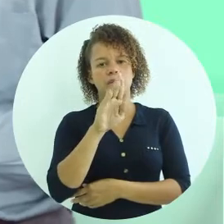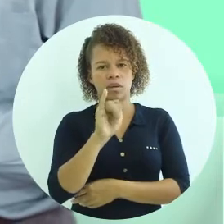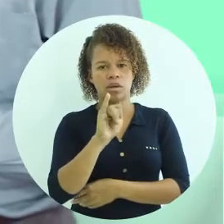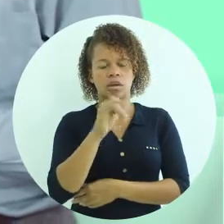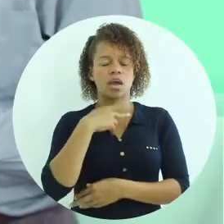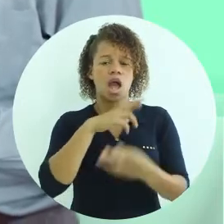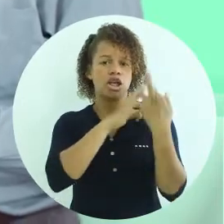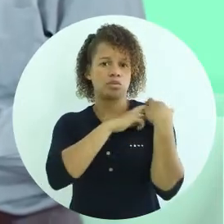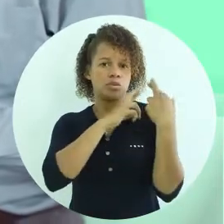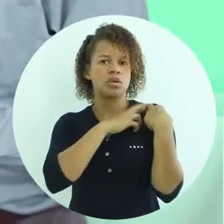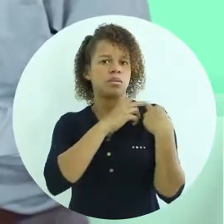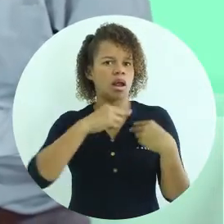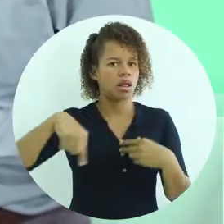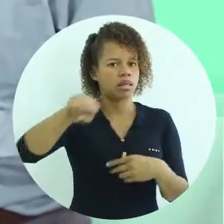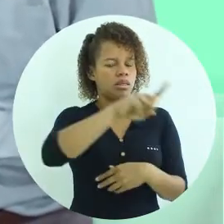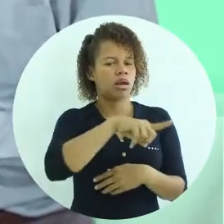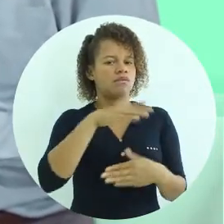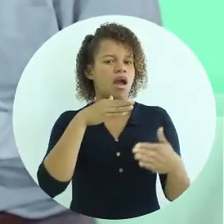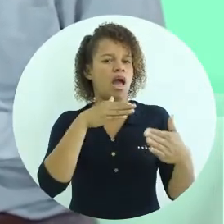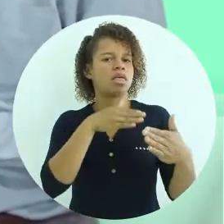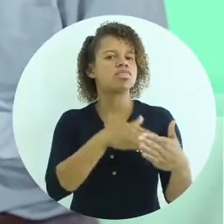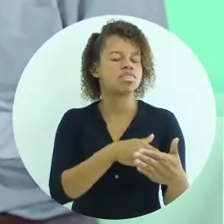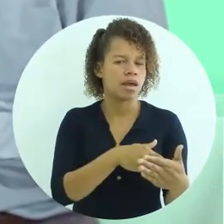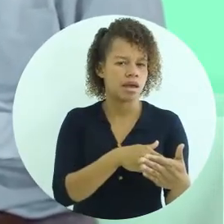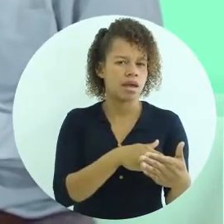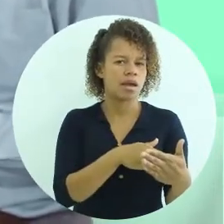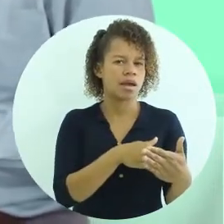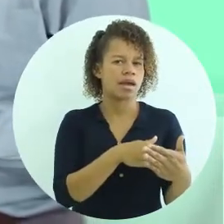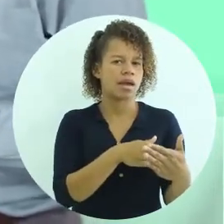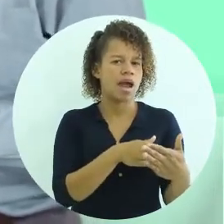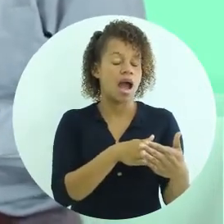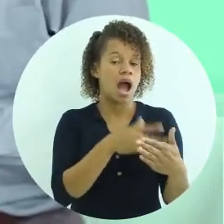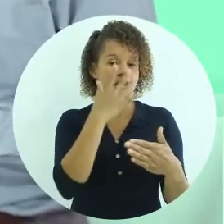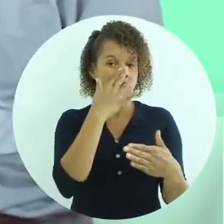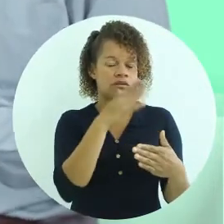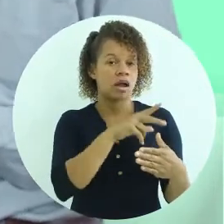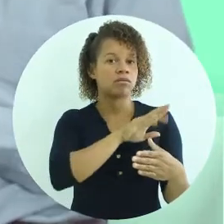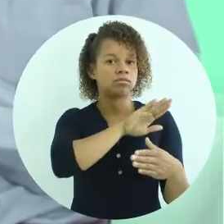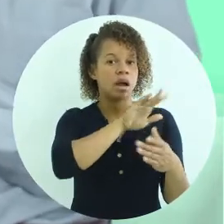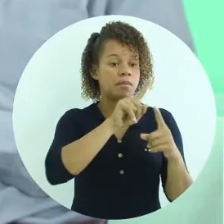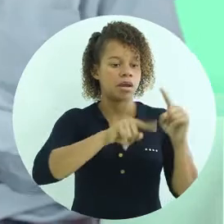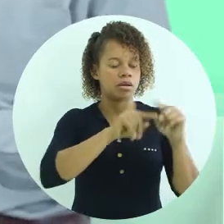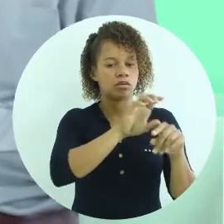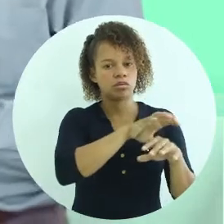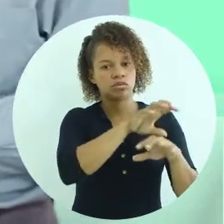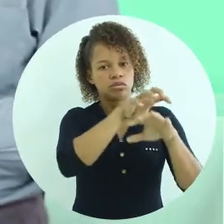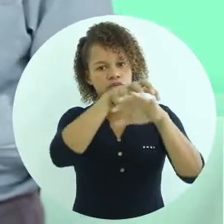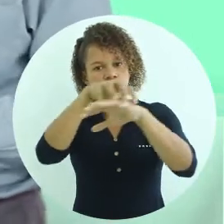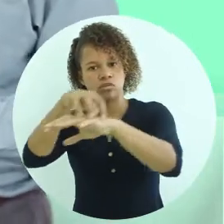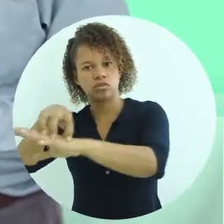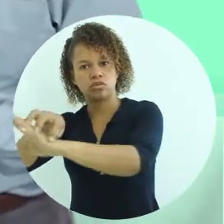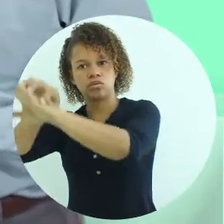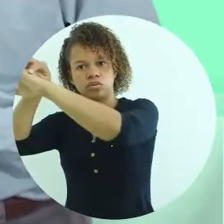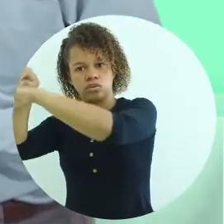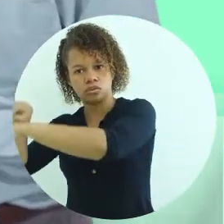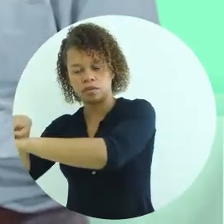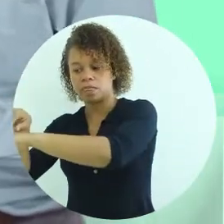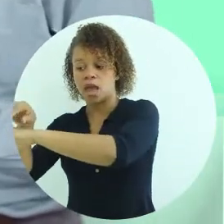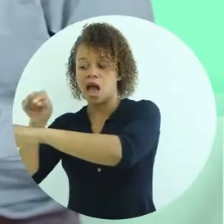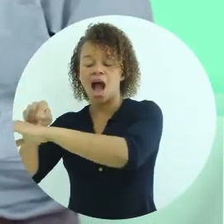a responsabilidade deles vai até a carga estar a bordo. Sim, né, sim. Free on board. Okay. Isso. E